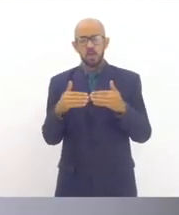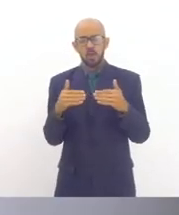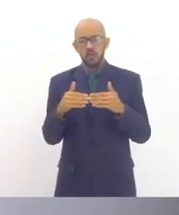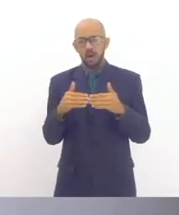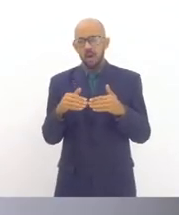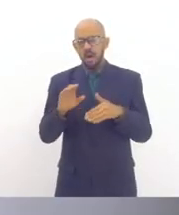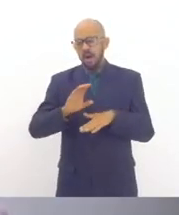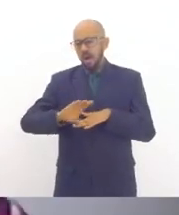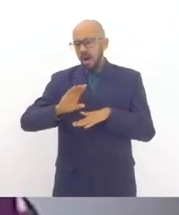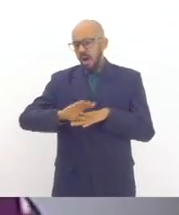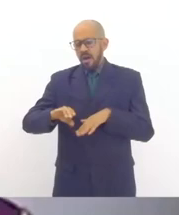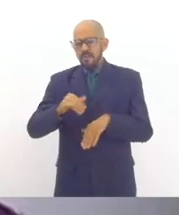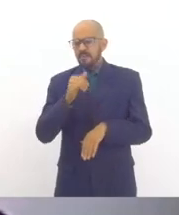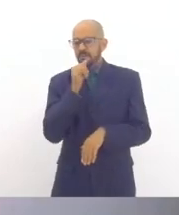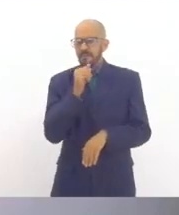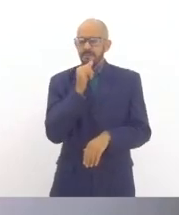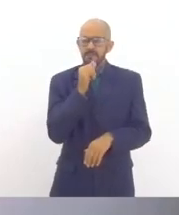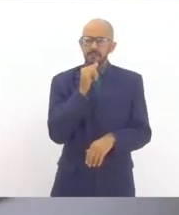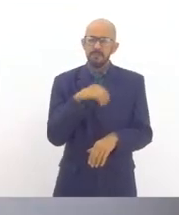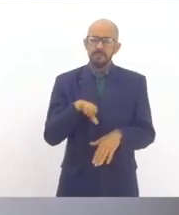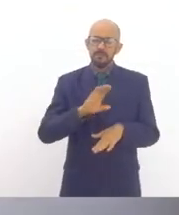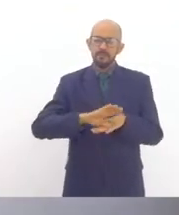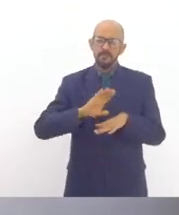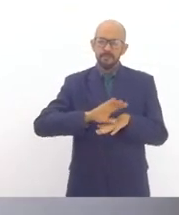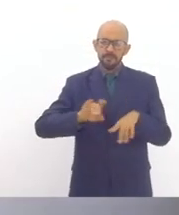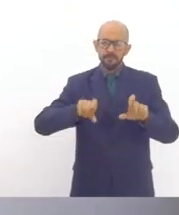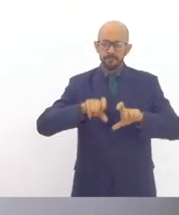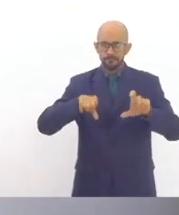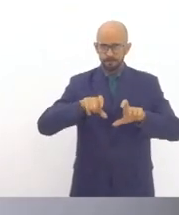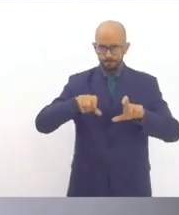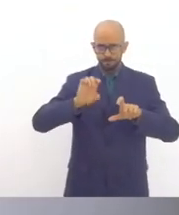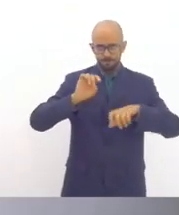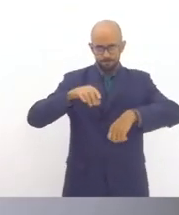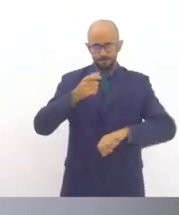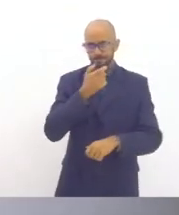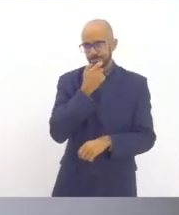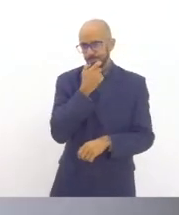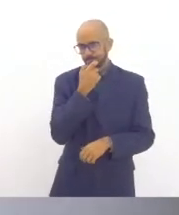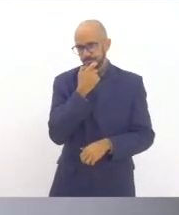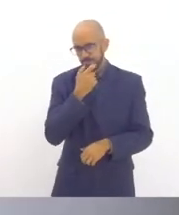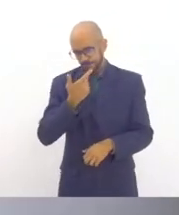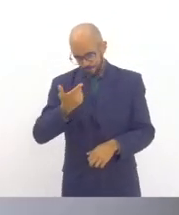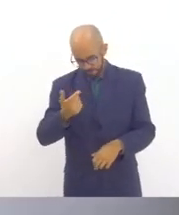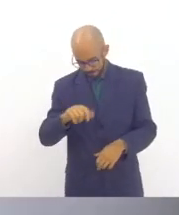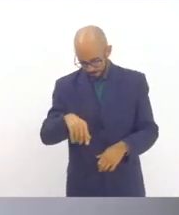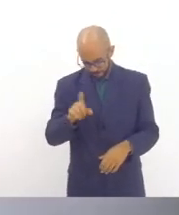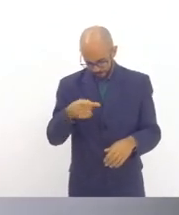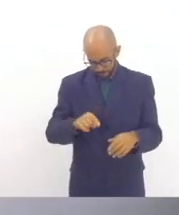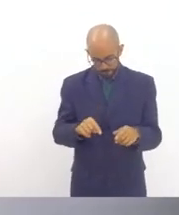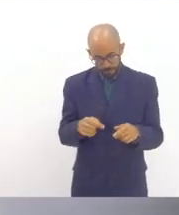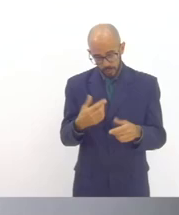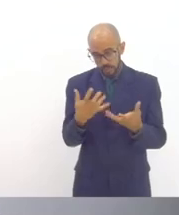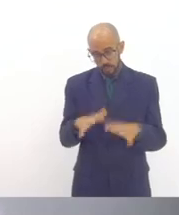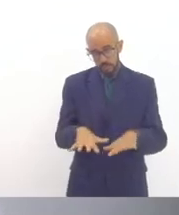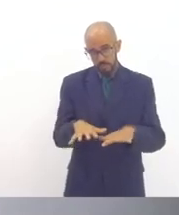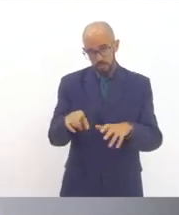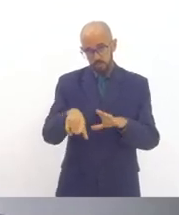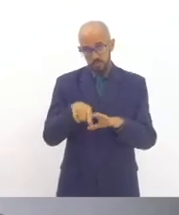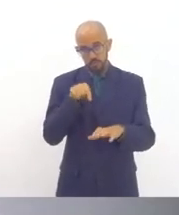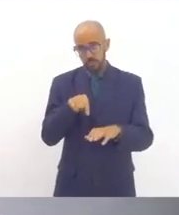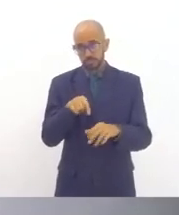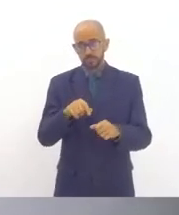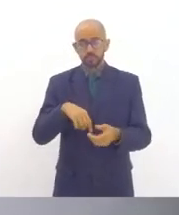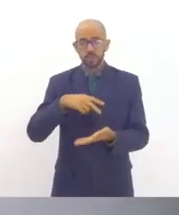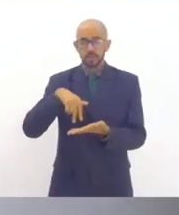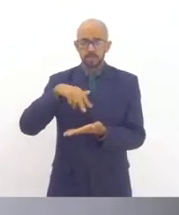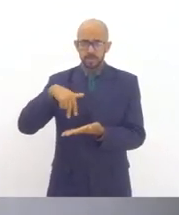ofertam, por exemplo, curso de informática, somente inglês. Foi o aprofundamento que eles colocaram. Cursos como de